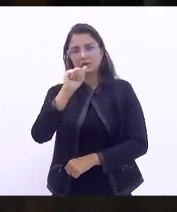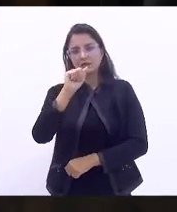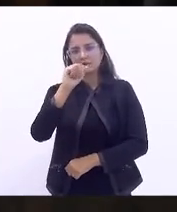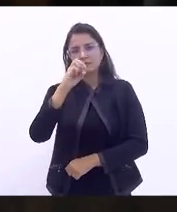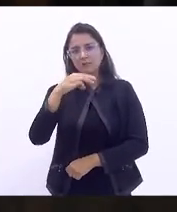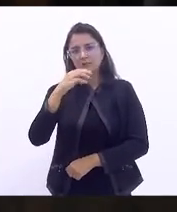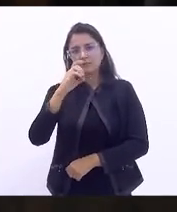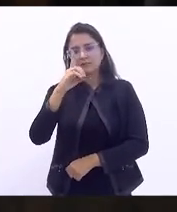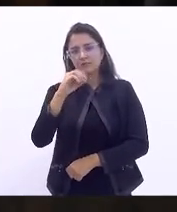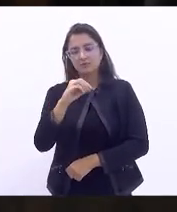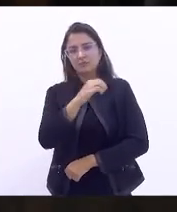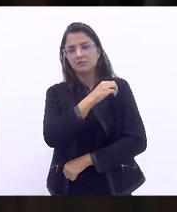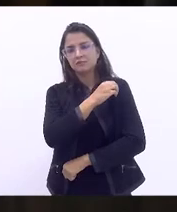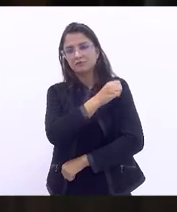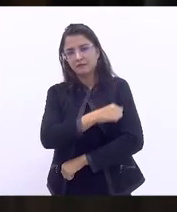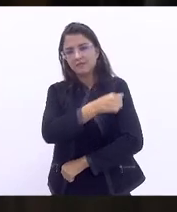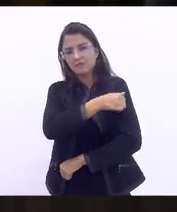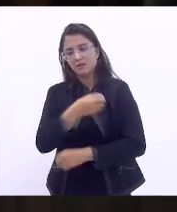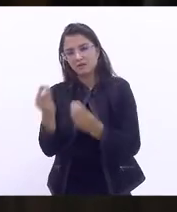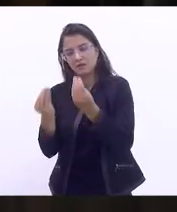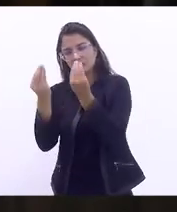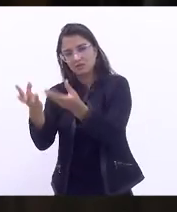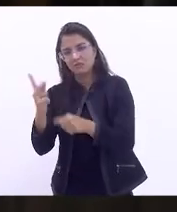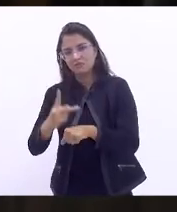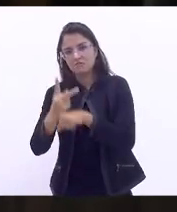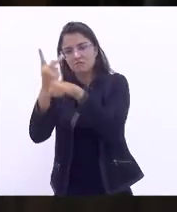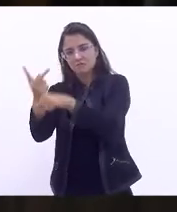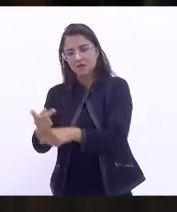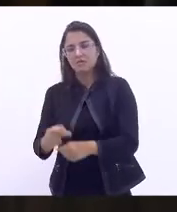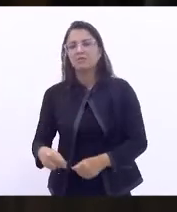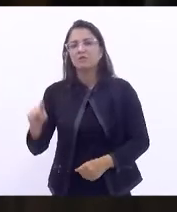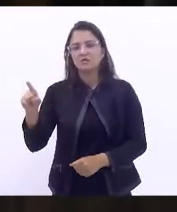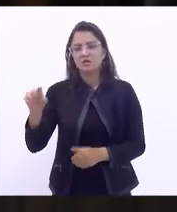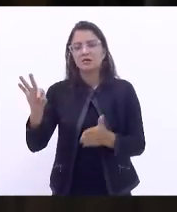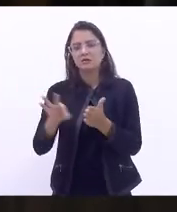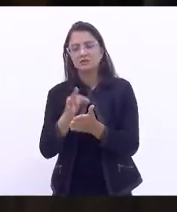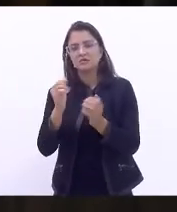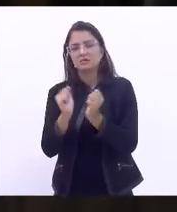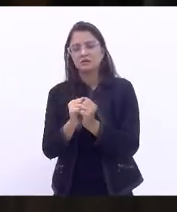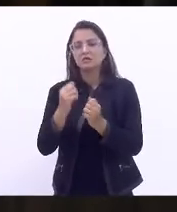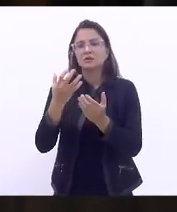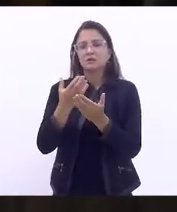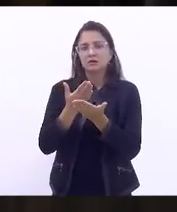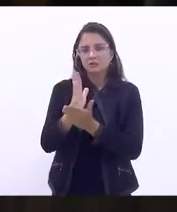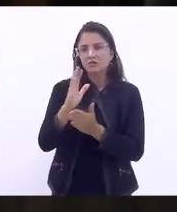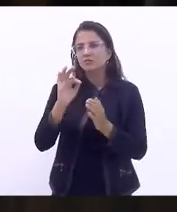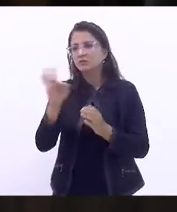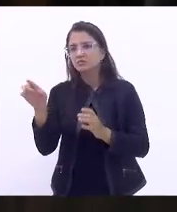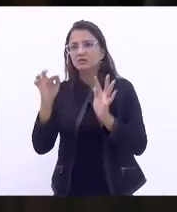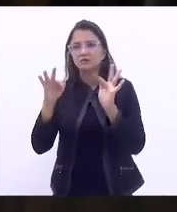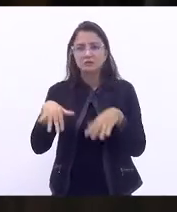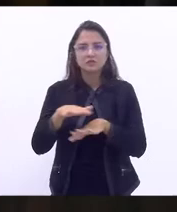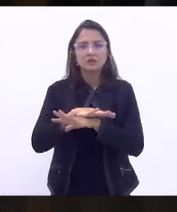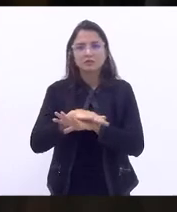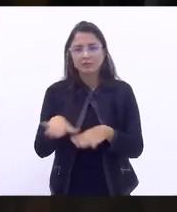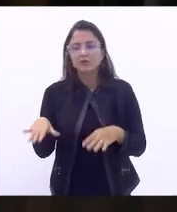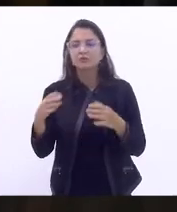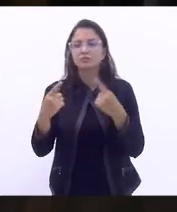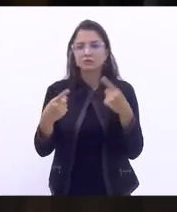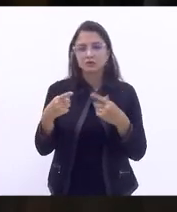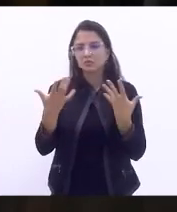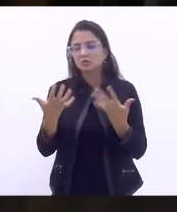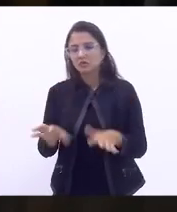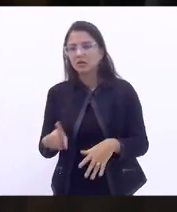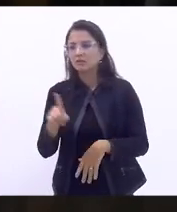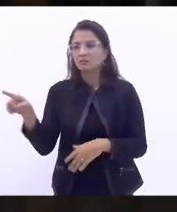Comissão de Normas Internas e Proposições Externas. Favorável, relator, deputado Márcio Canella. Em discussão, não havendo quem queira discutir, encerrada a discussão. Em votação, se